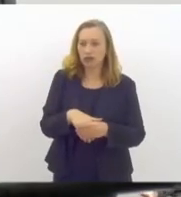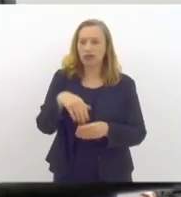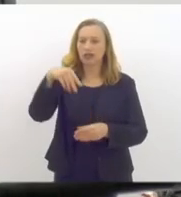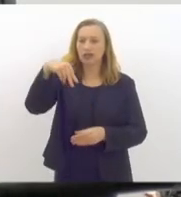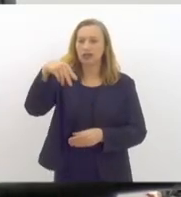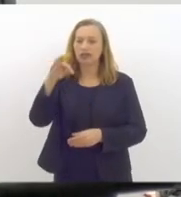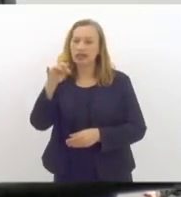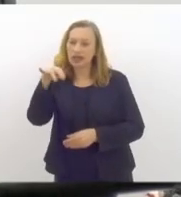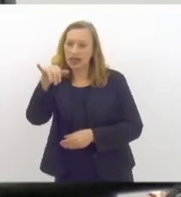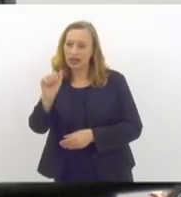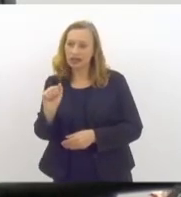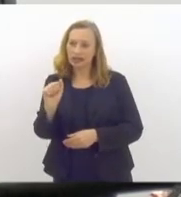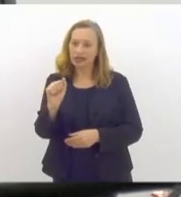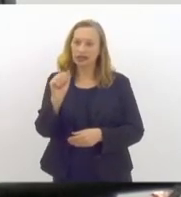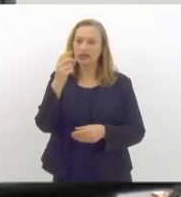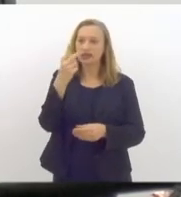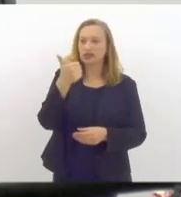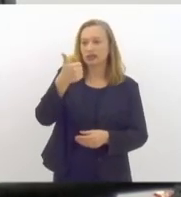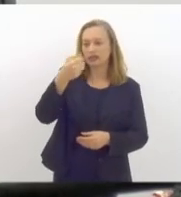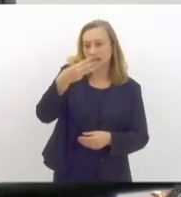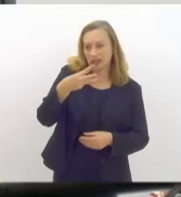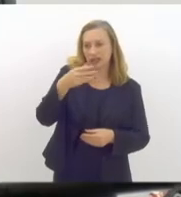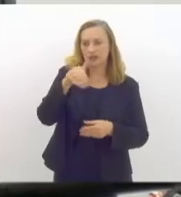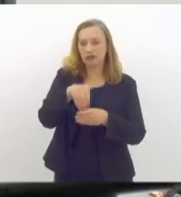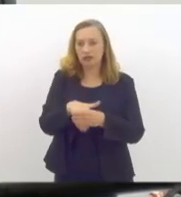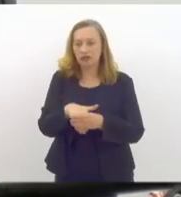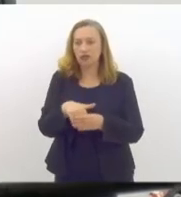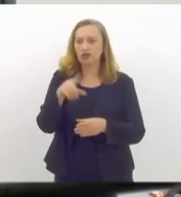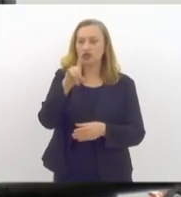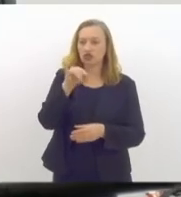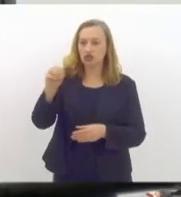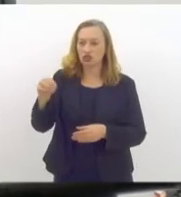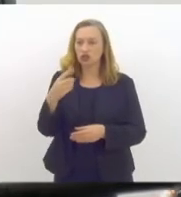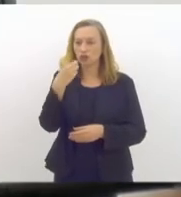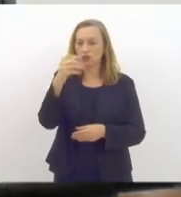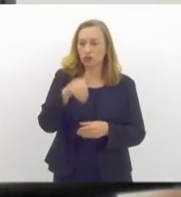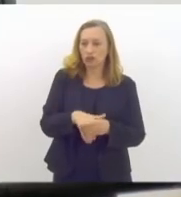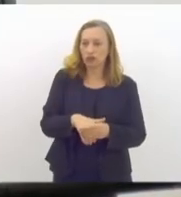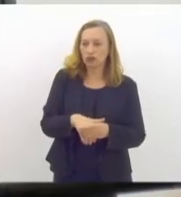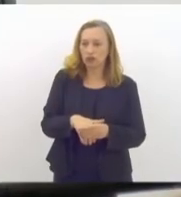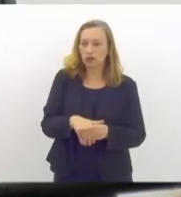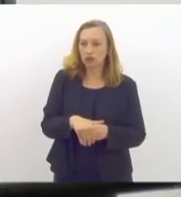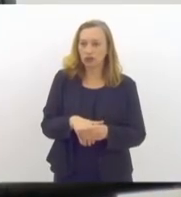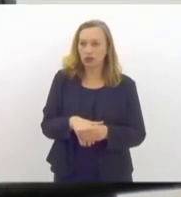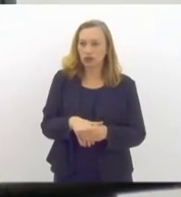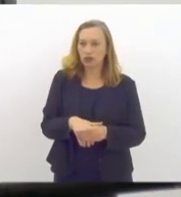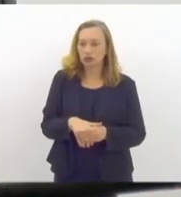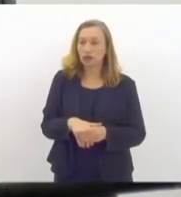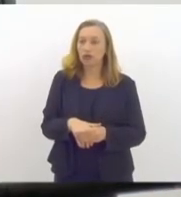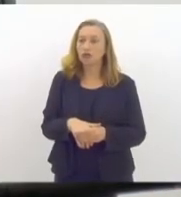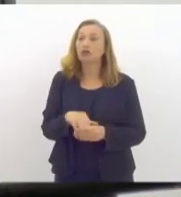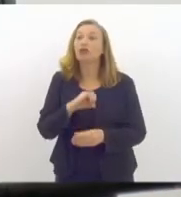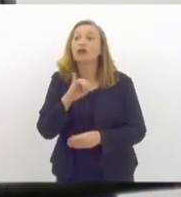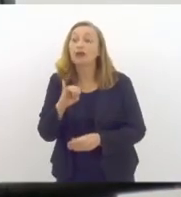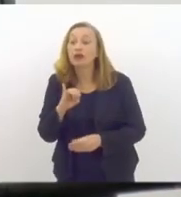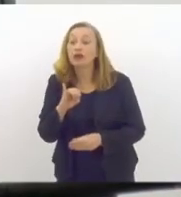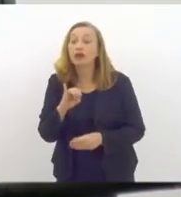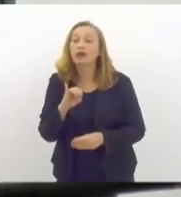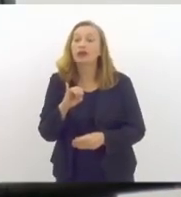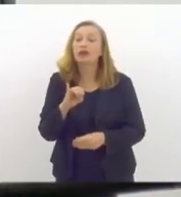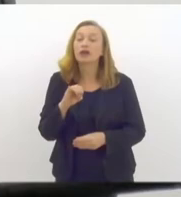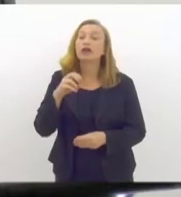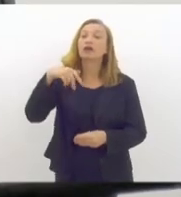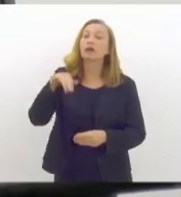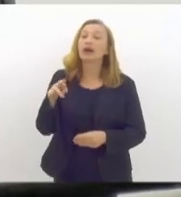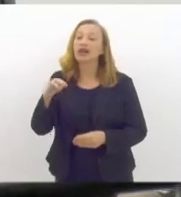Natália Damásio, 13 votos, Diego de Bem, 1 voto. Mariana, 2 ou 3? Oi? Mariana, quantos